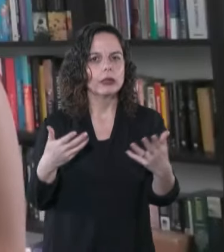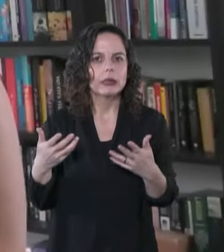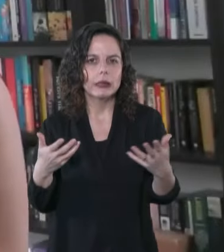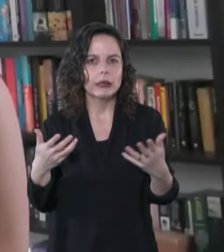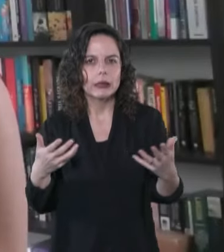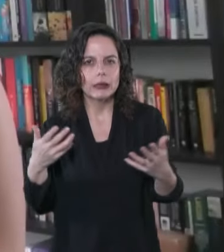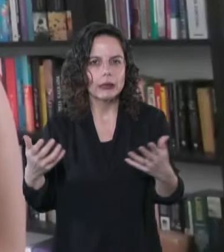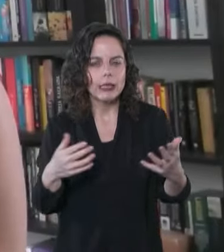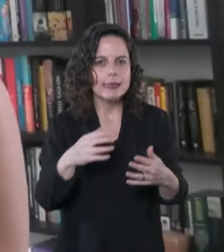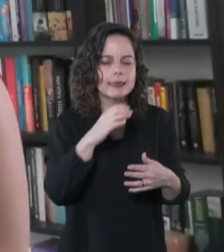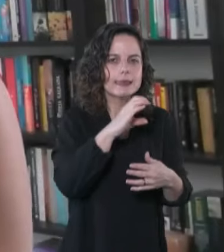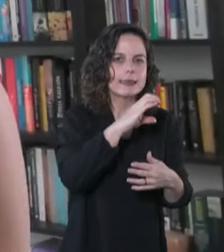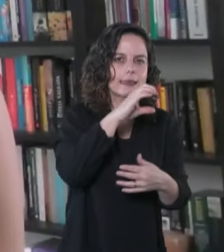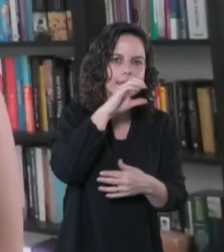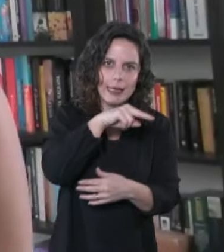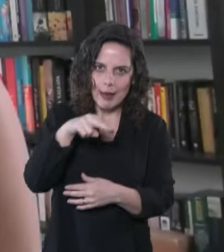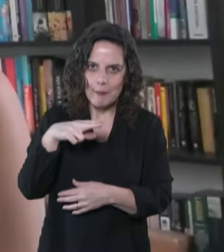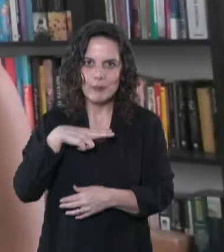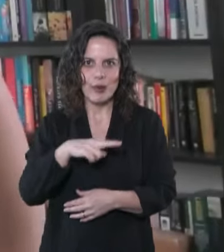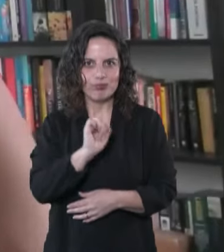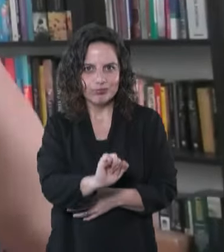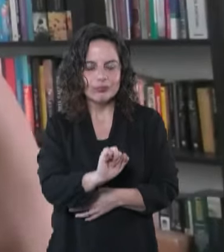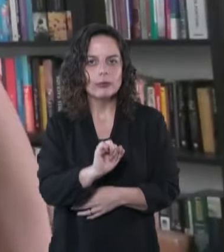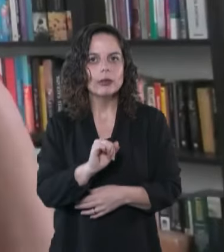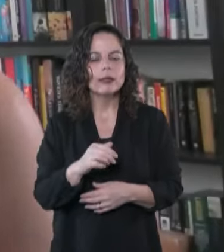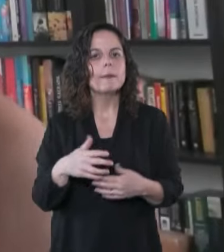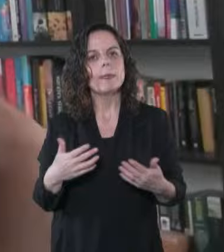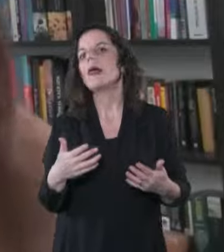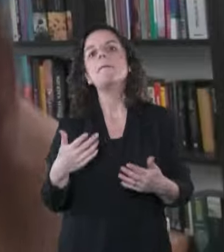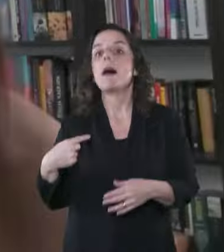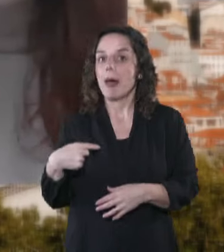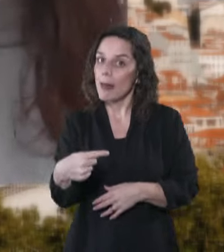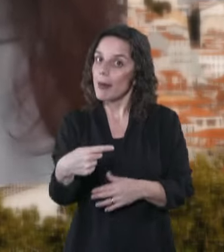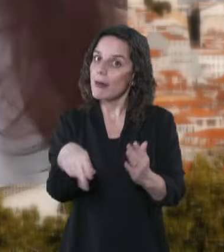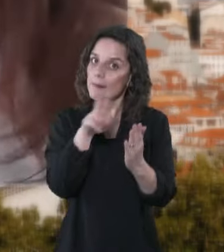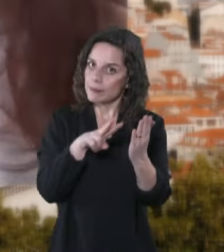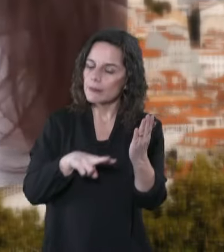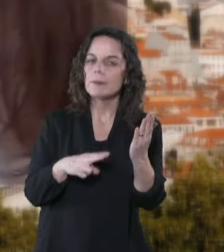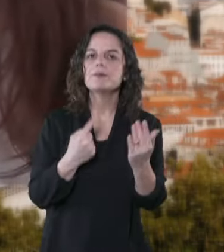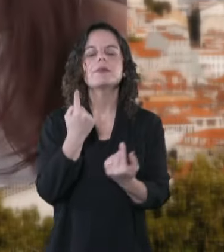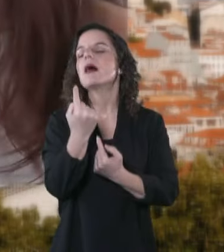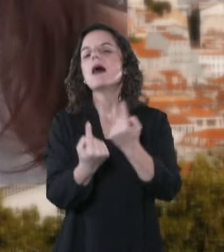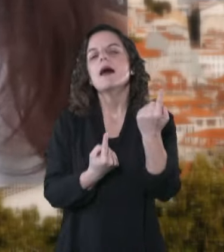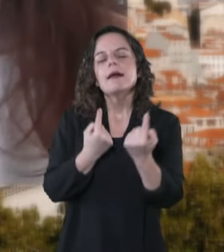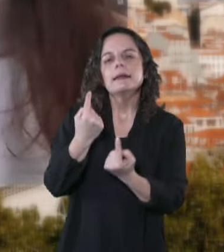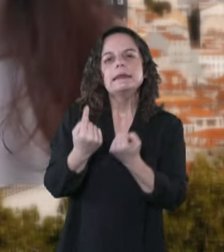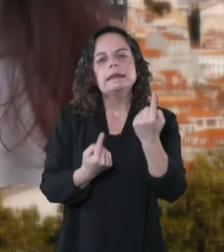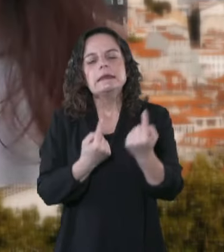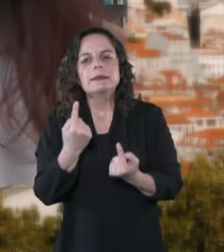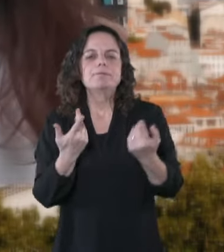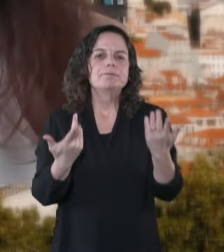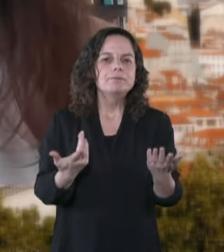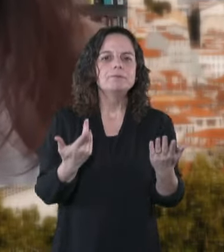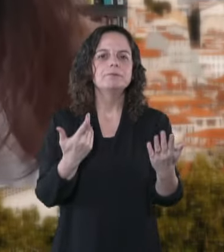da CNN Portugal, mas leio todos os dias. De vez em quando, dependendo de quem